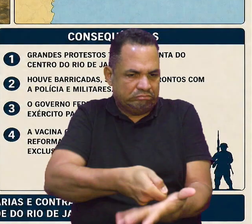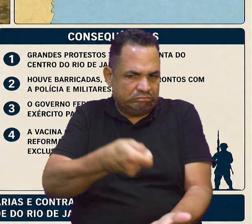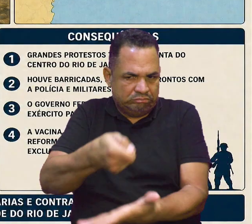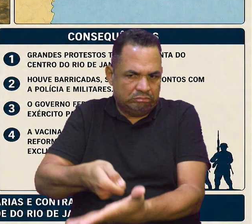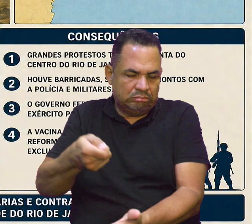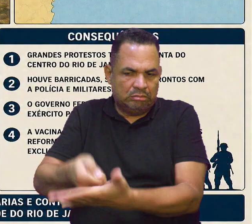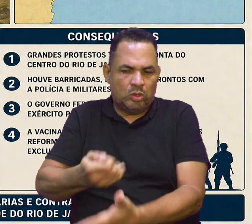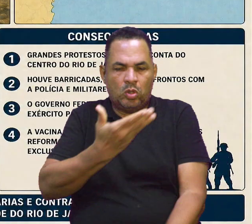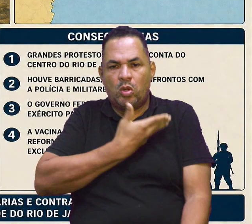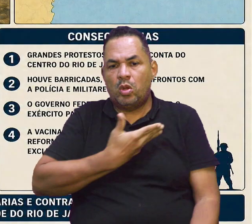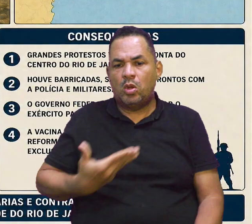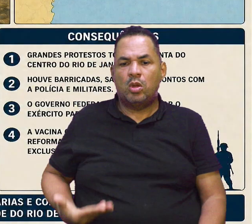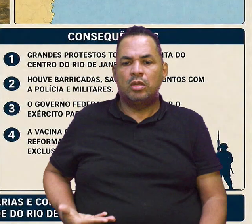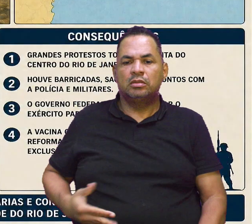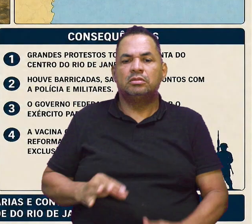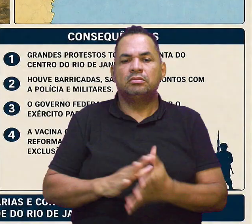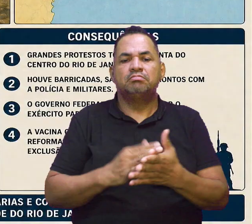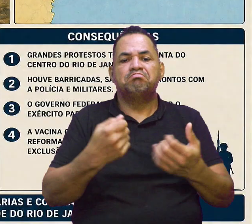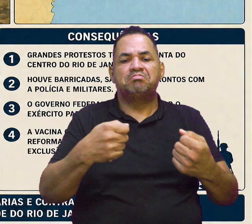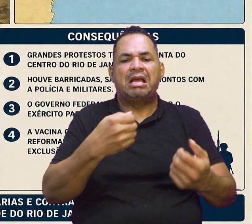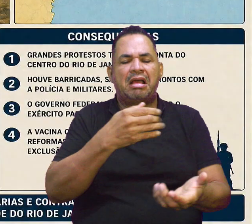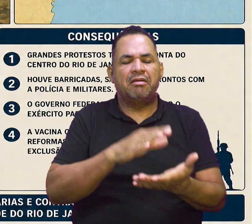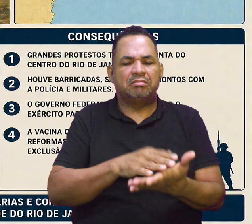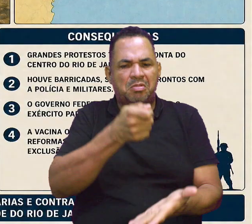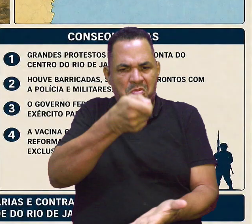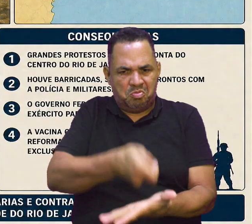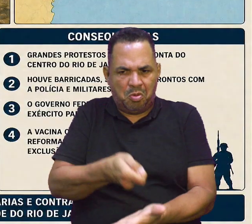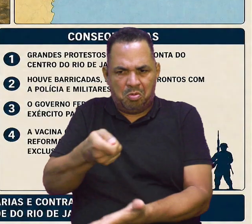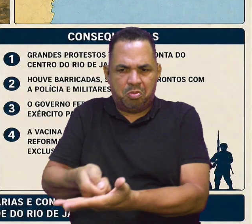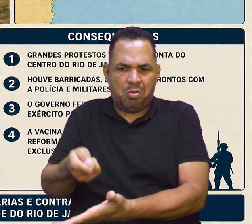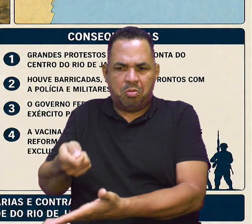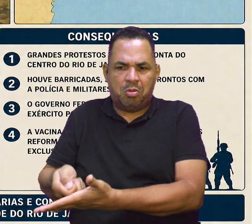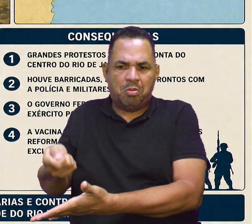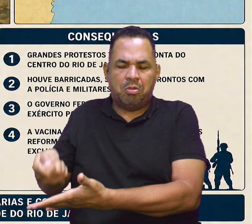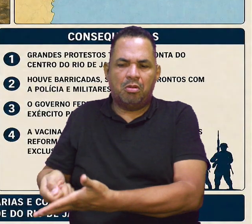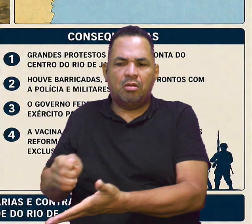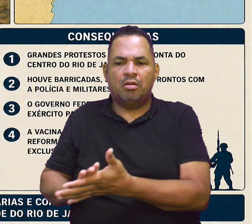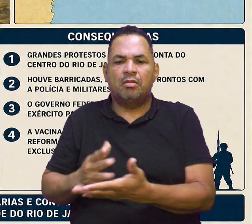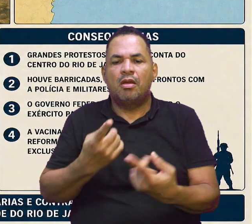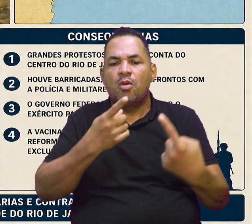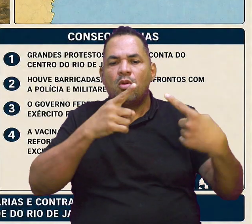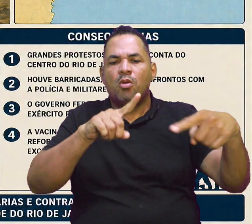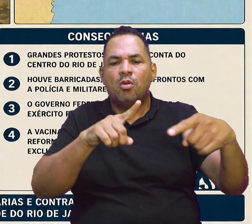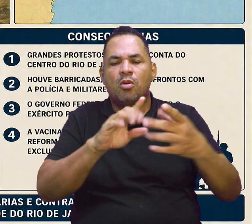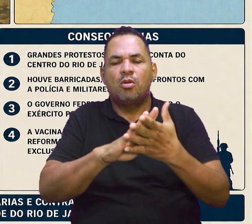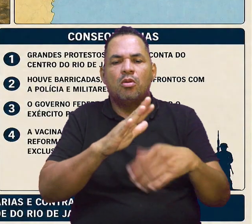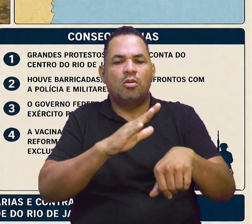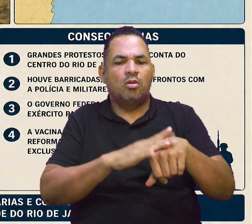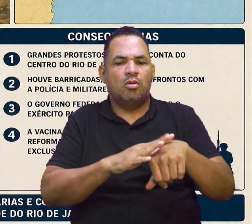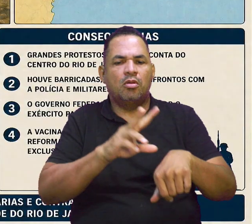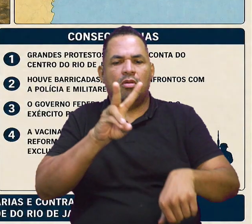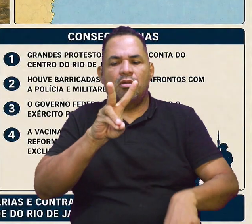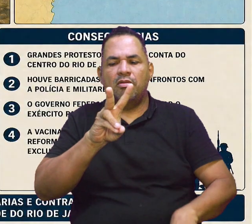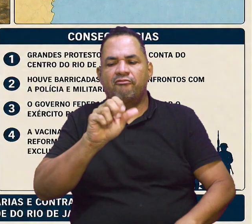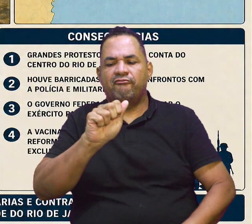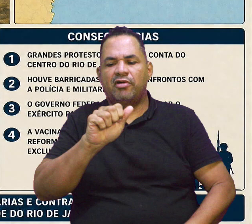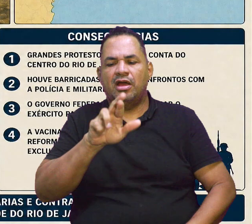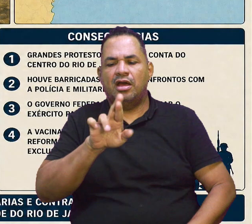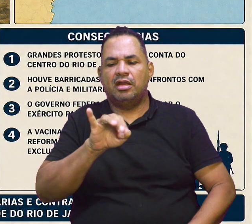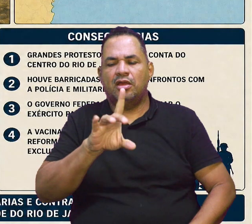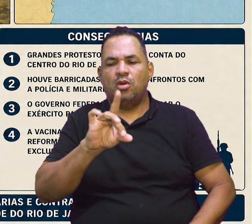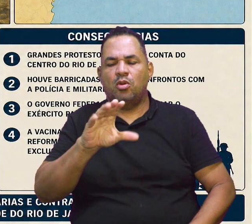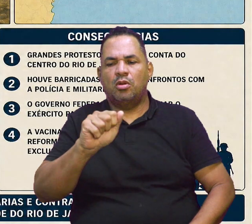a vacinação obrigatória contra a varíola para combater a doença. Imposição